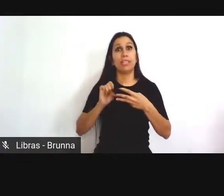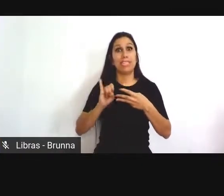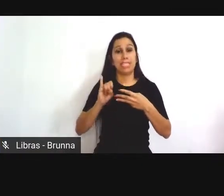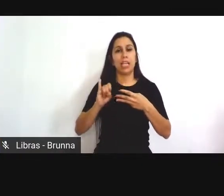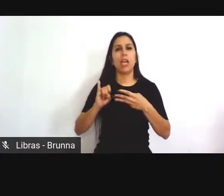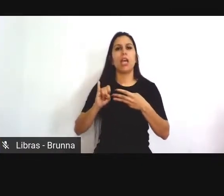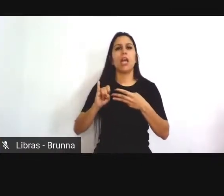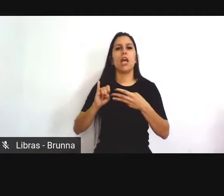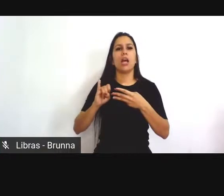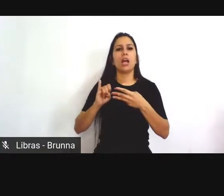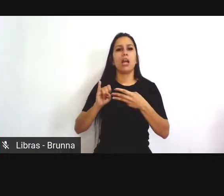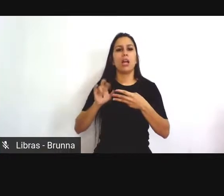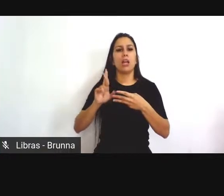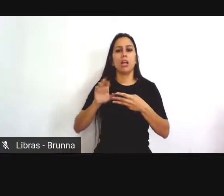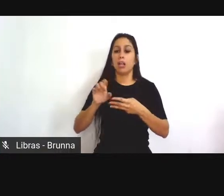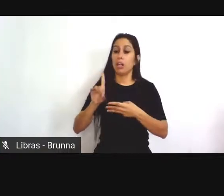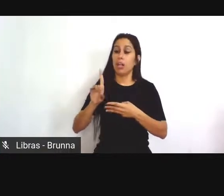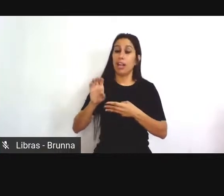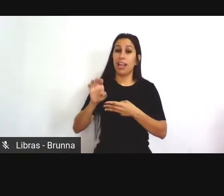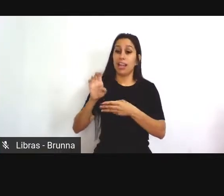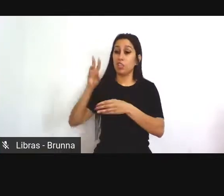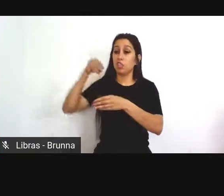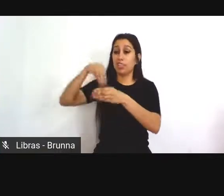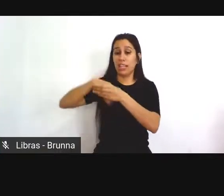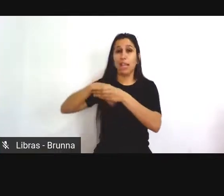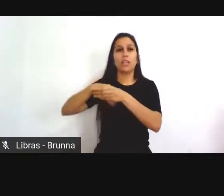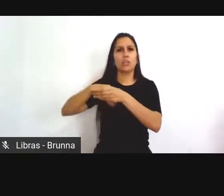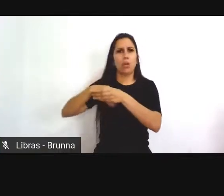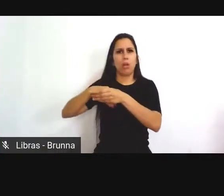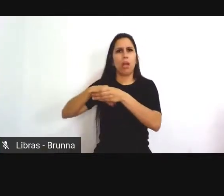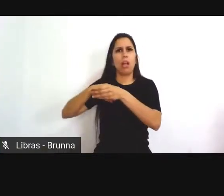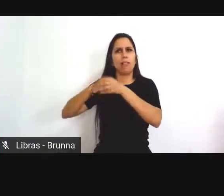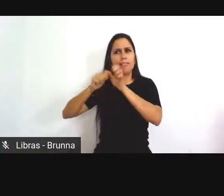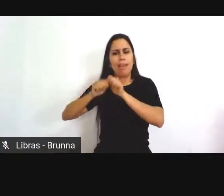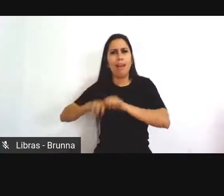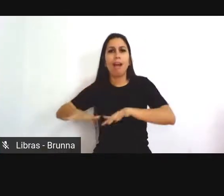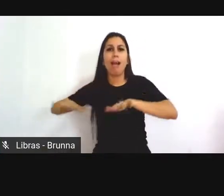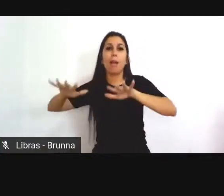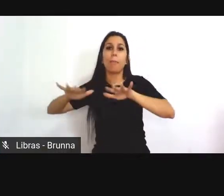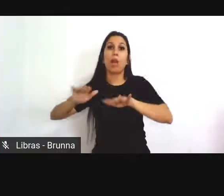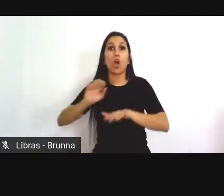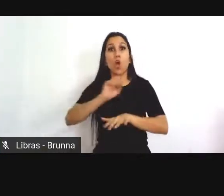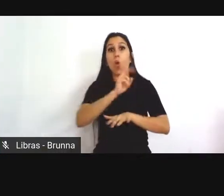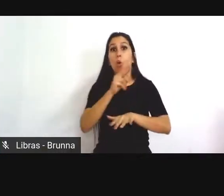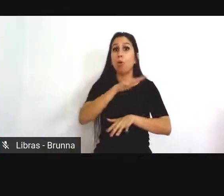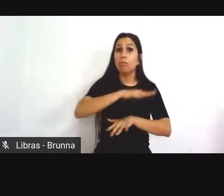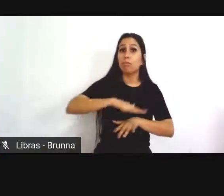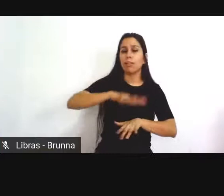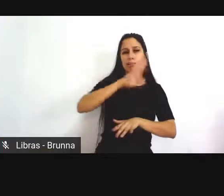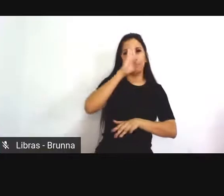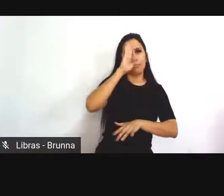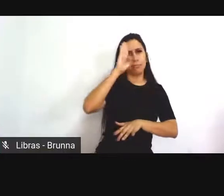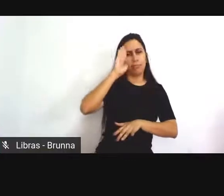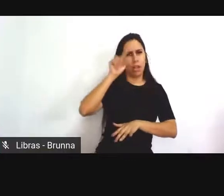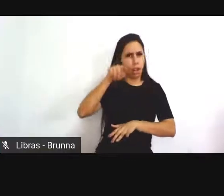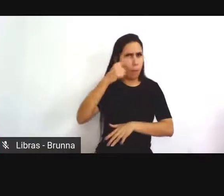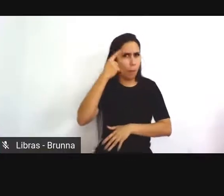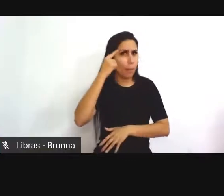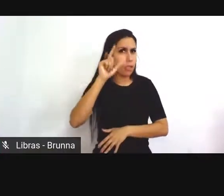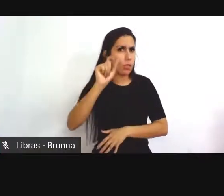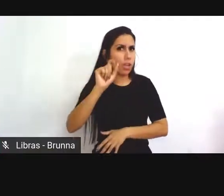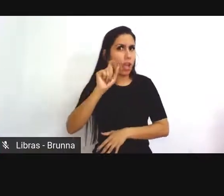legislativo muito mais ampla, seja também no mundo acadêmico. Não se esqueça que no tempo que nós tivemos